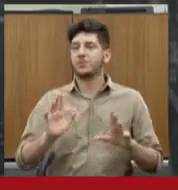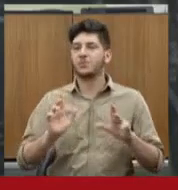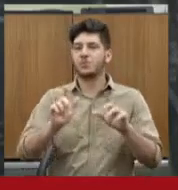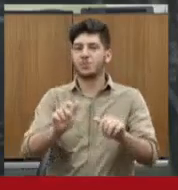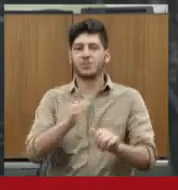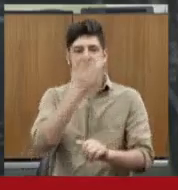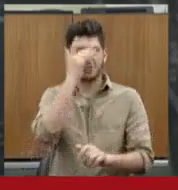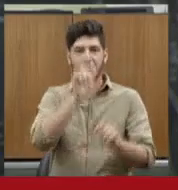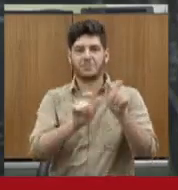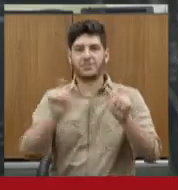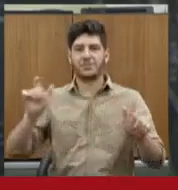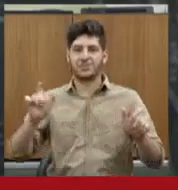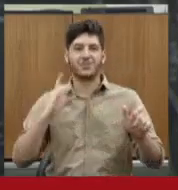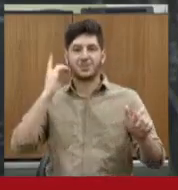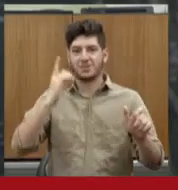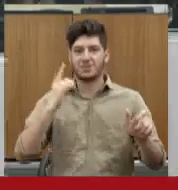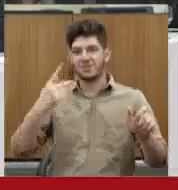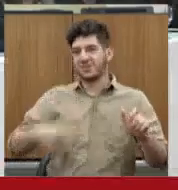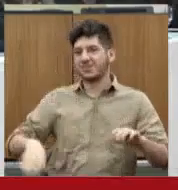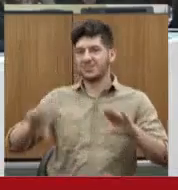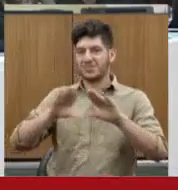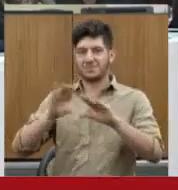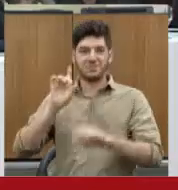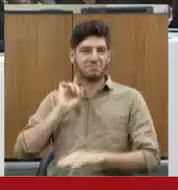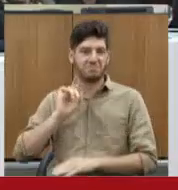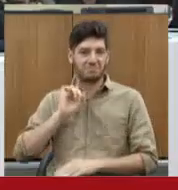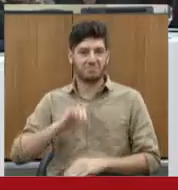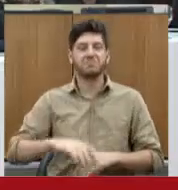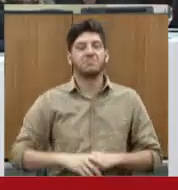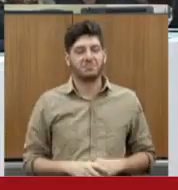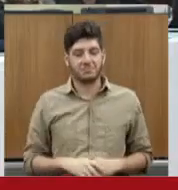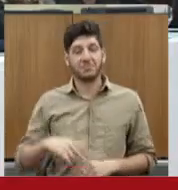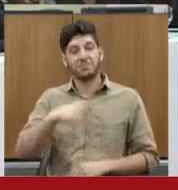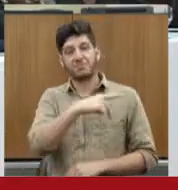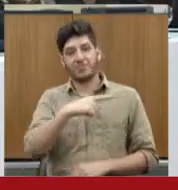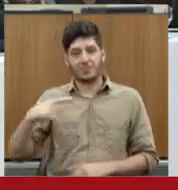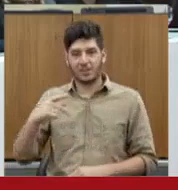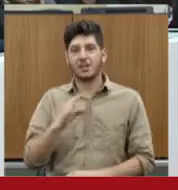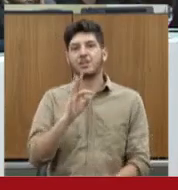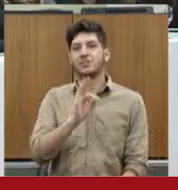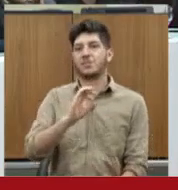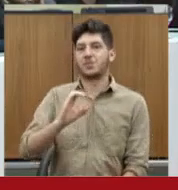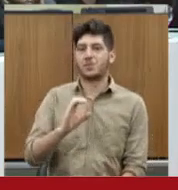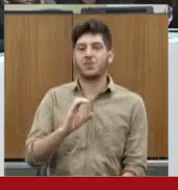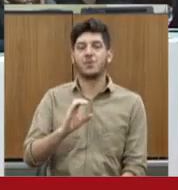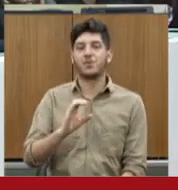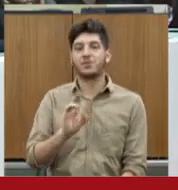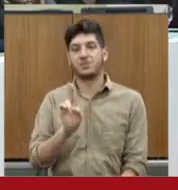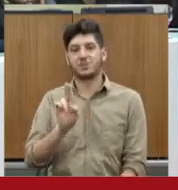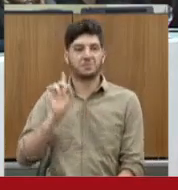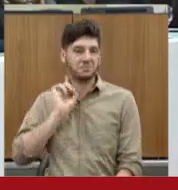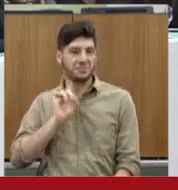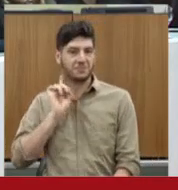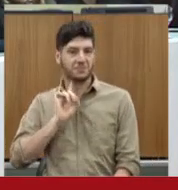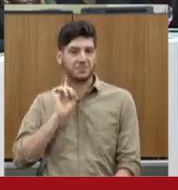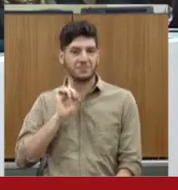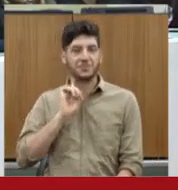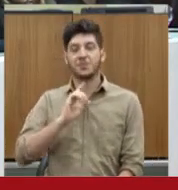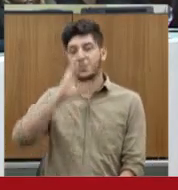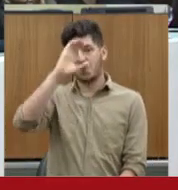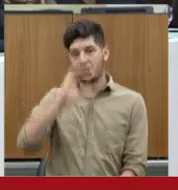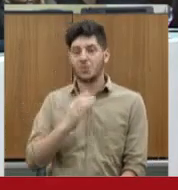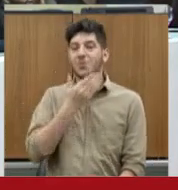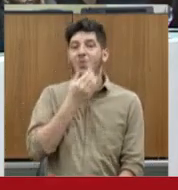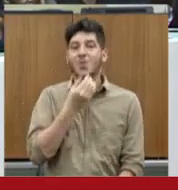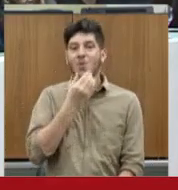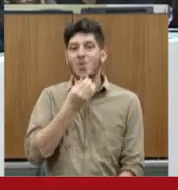Assembleia Legislativa de Minas Gerais. Excelentíssimo senhor presidente do Tribunal de Contas do Estado de Minas Gerais, conselheiro Gilberto Pinto